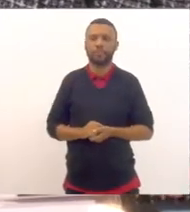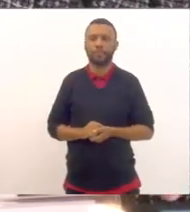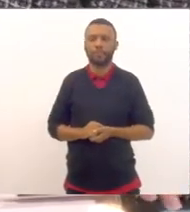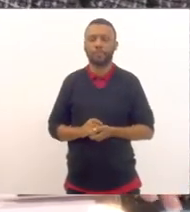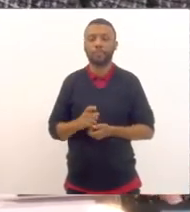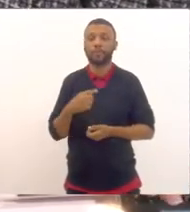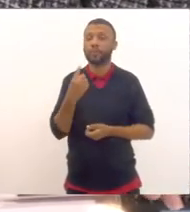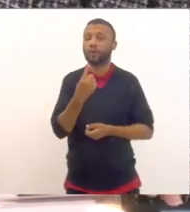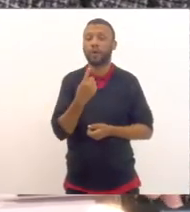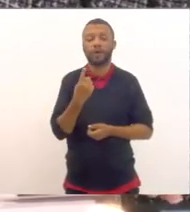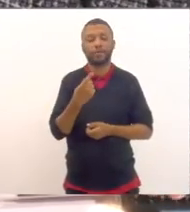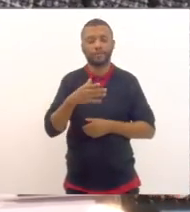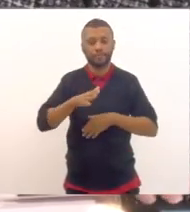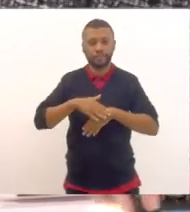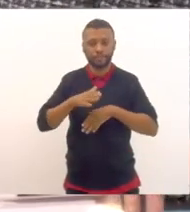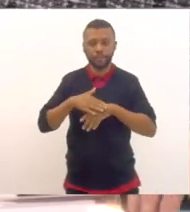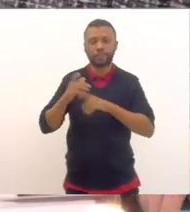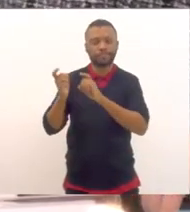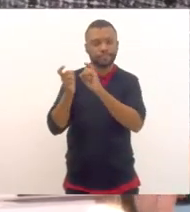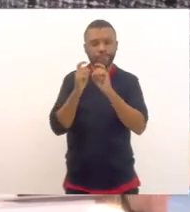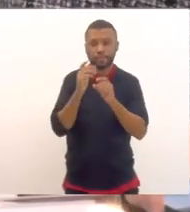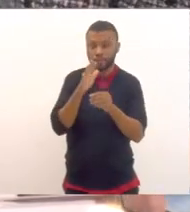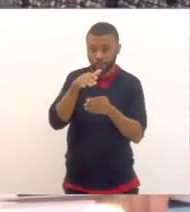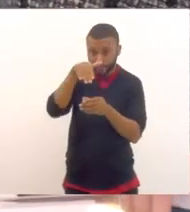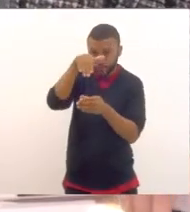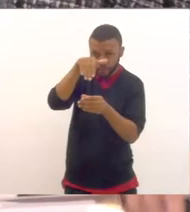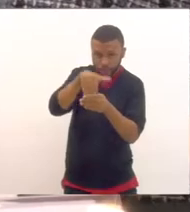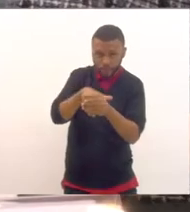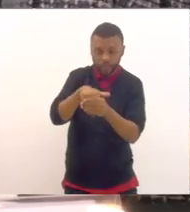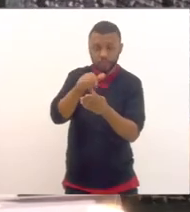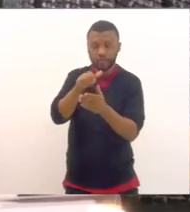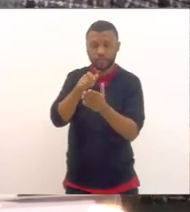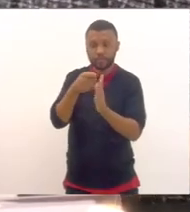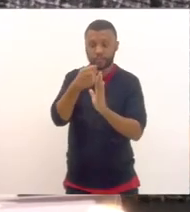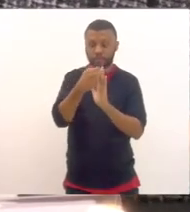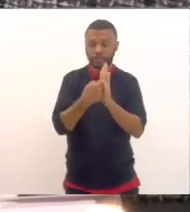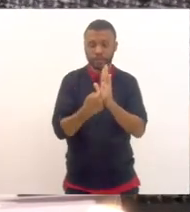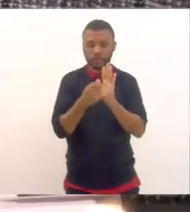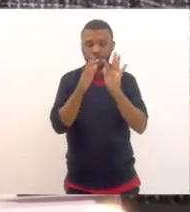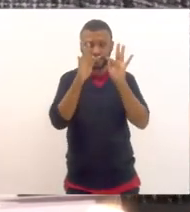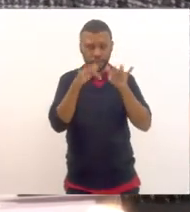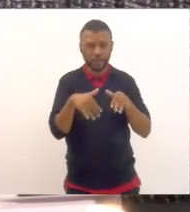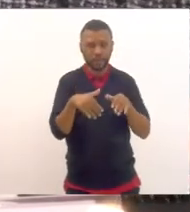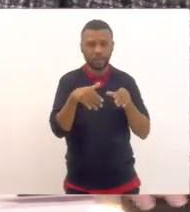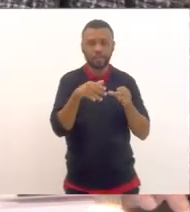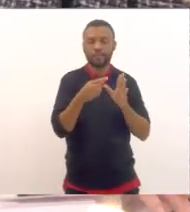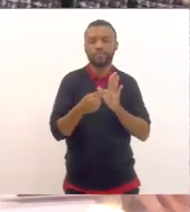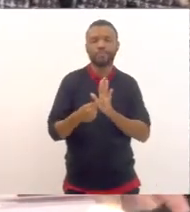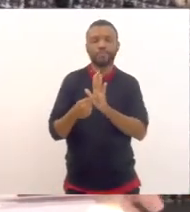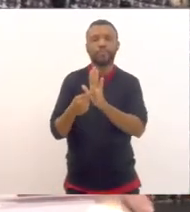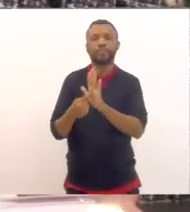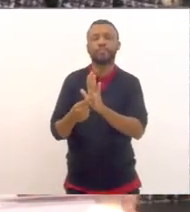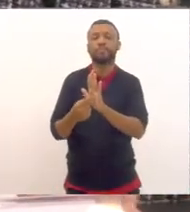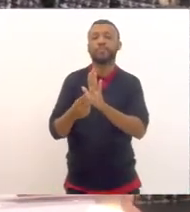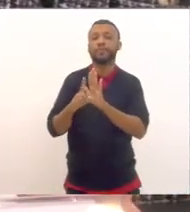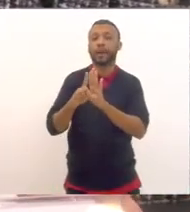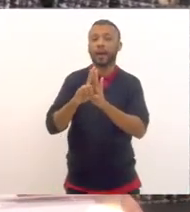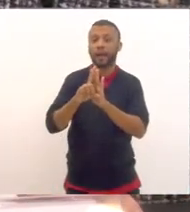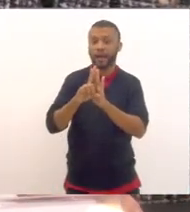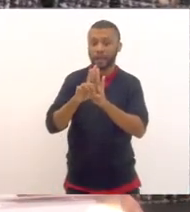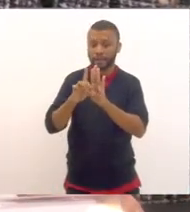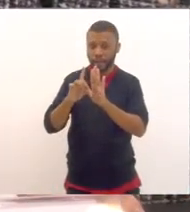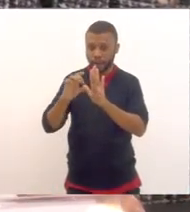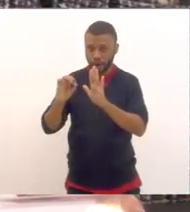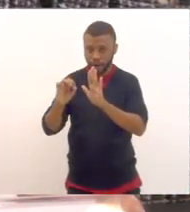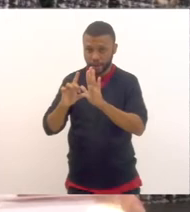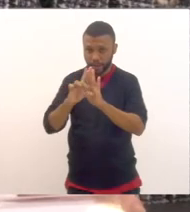voltou e foi publicada a redação final da L de U da lei